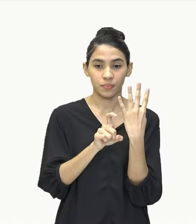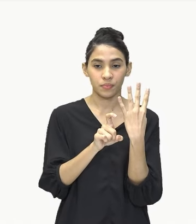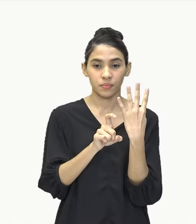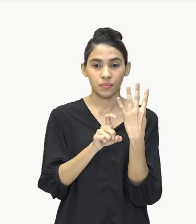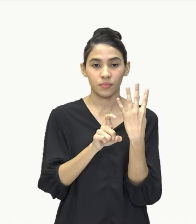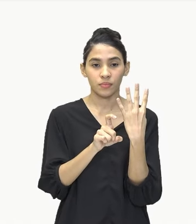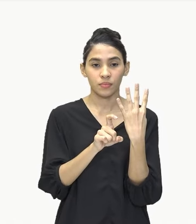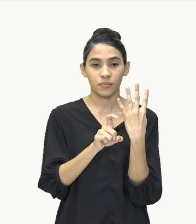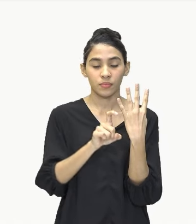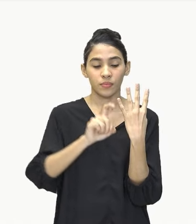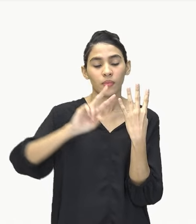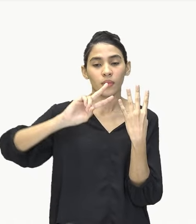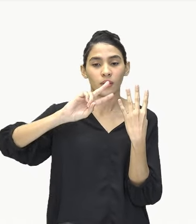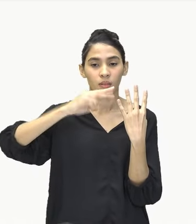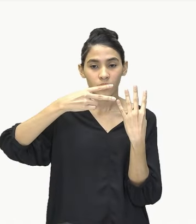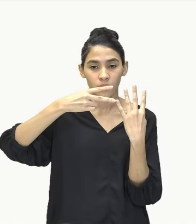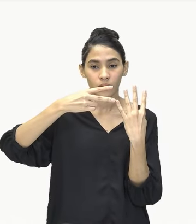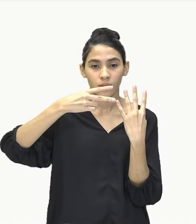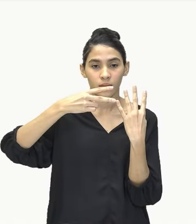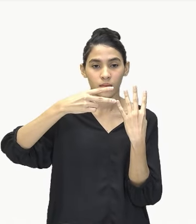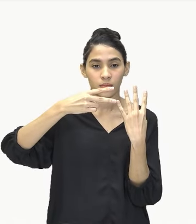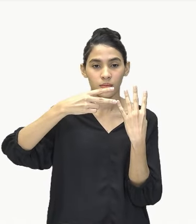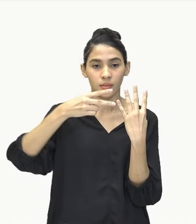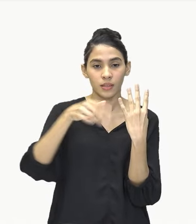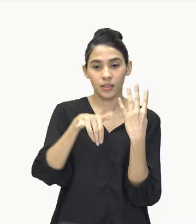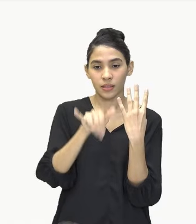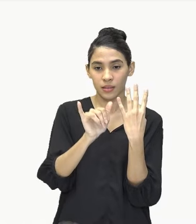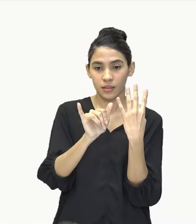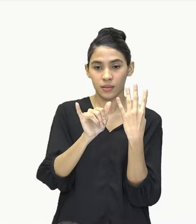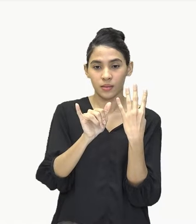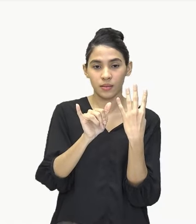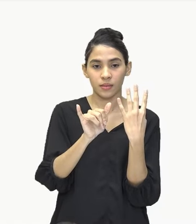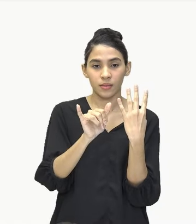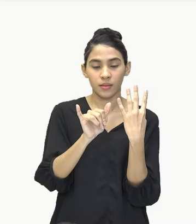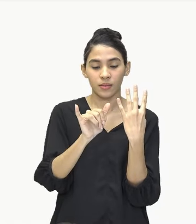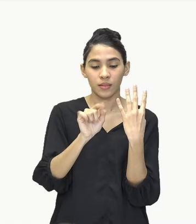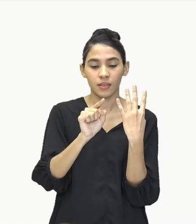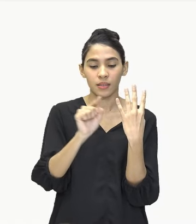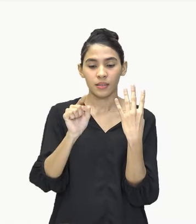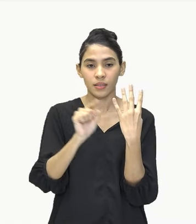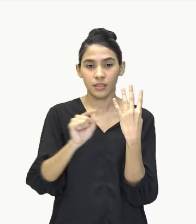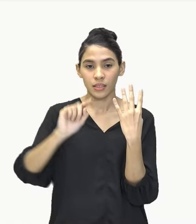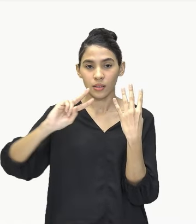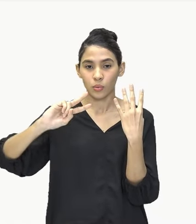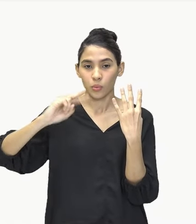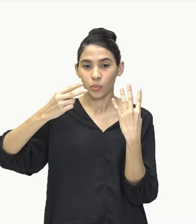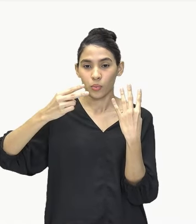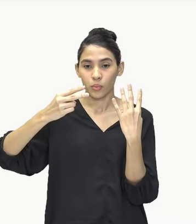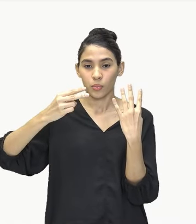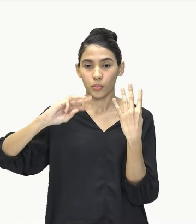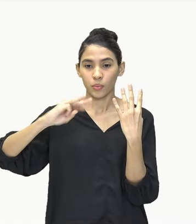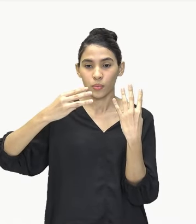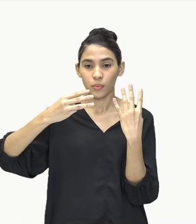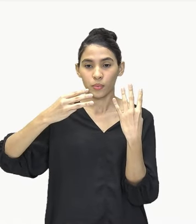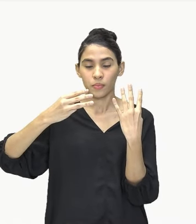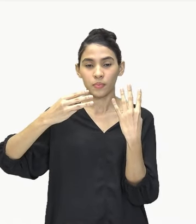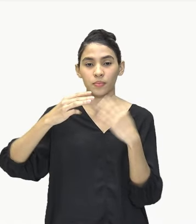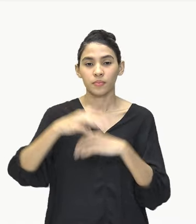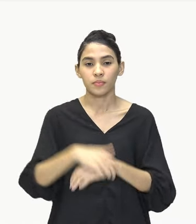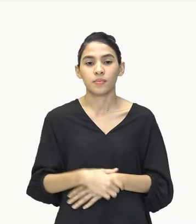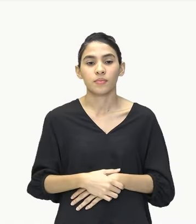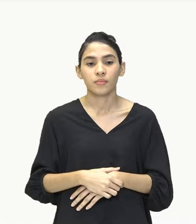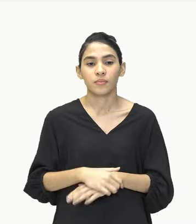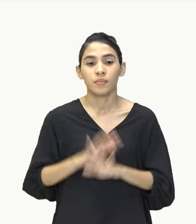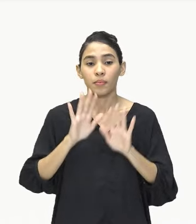x ao quadrado y z ao cubo. Em relação